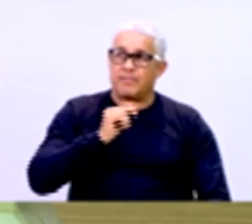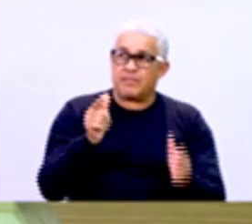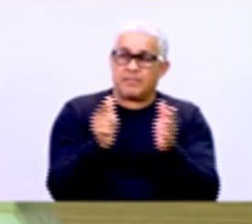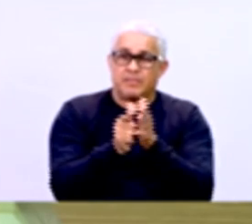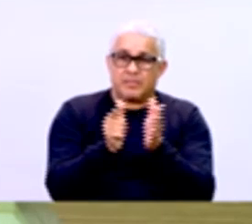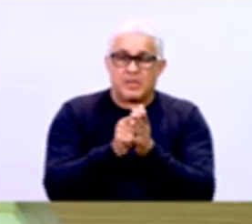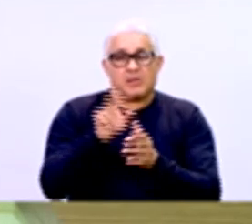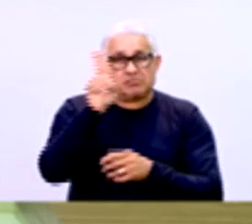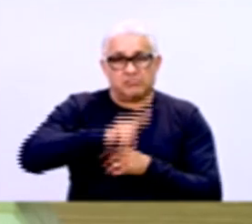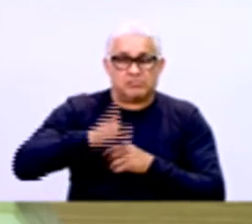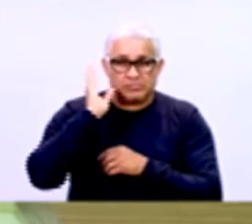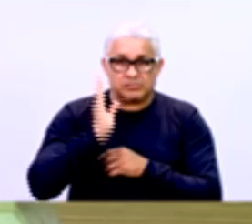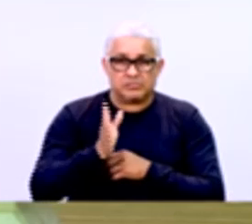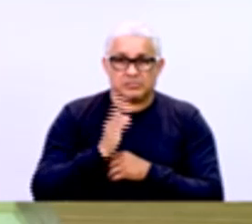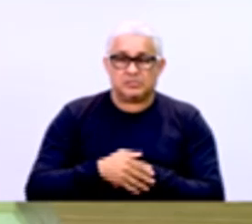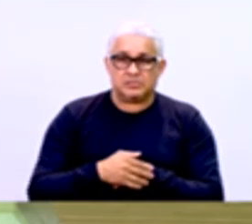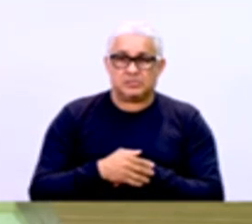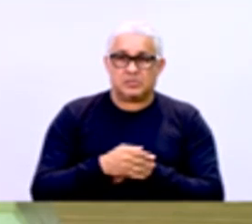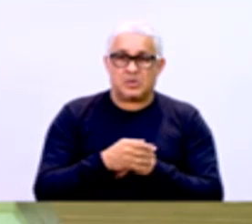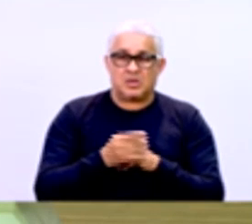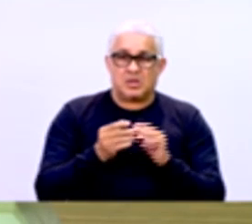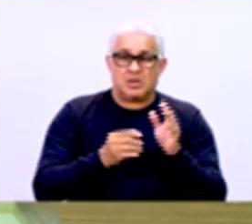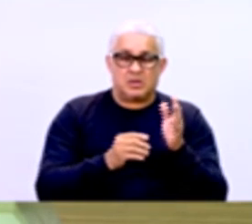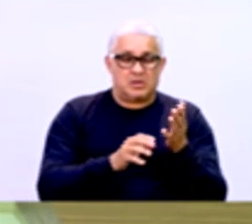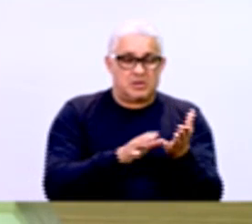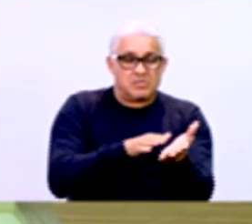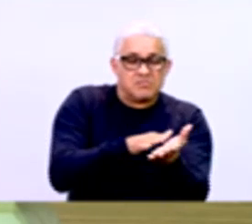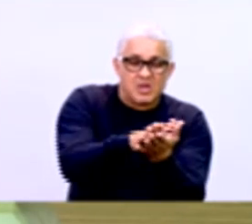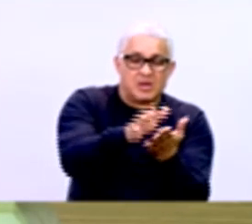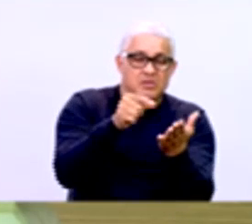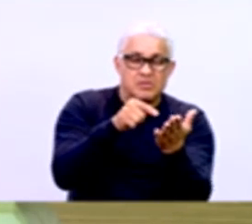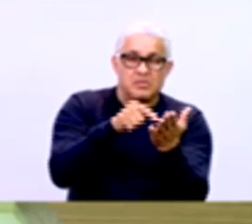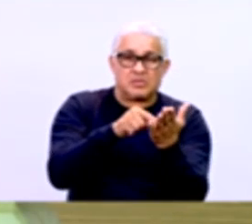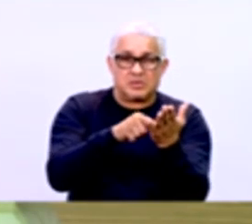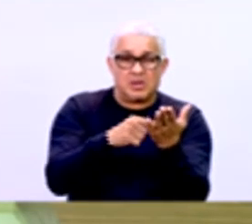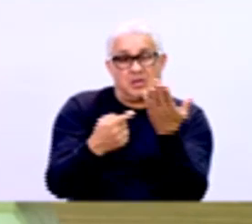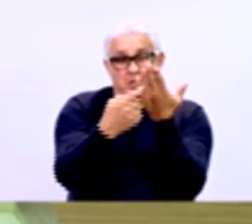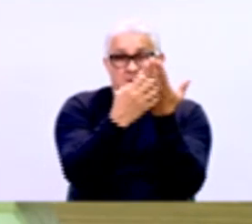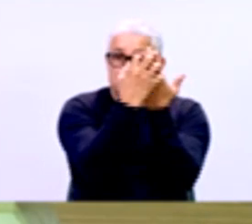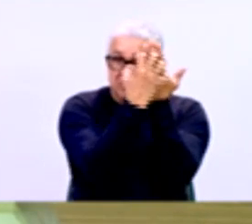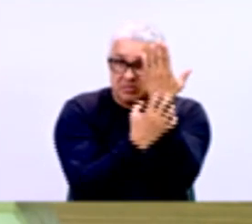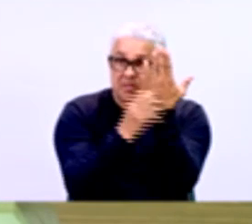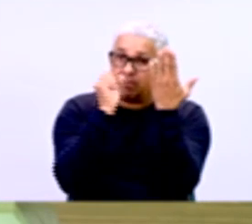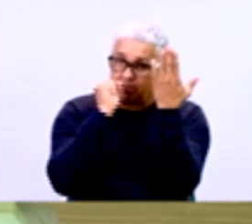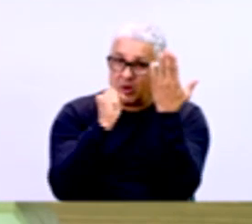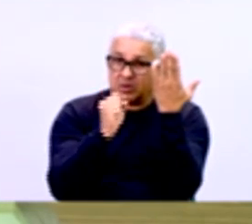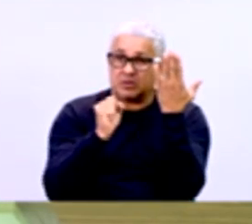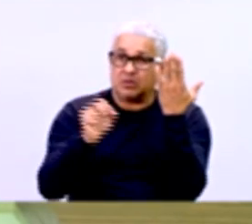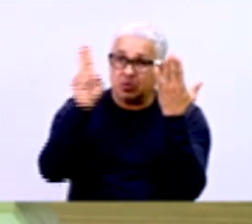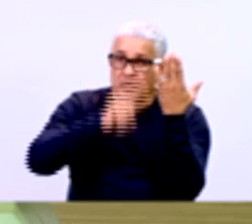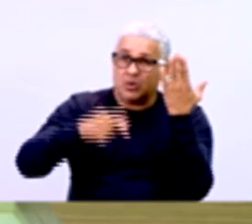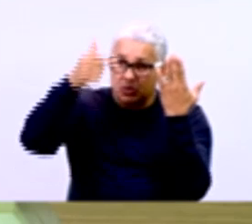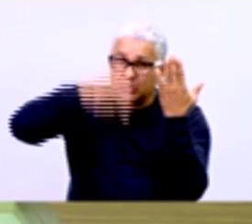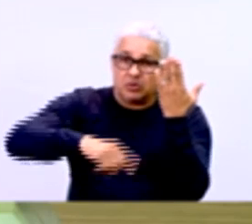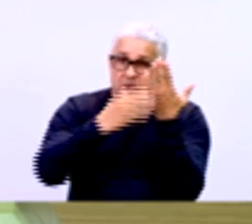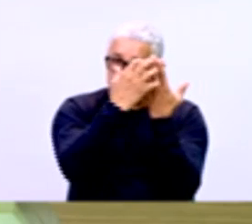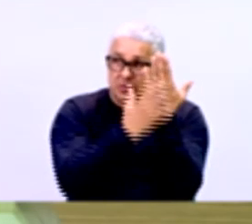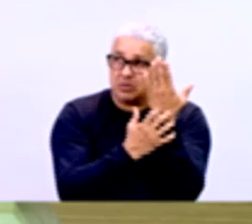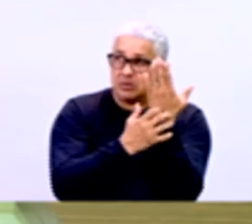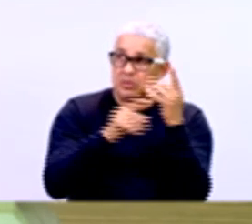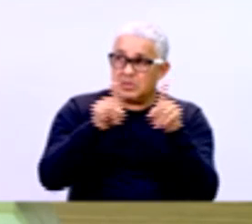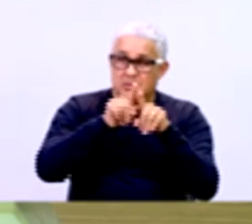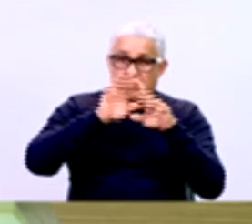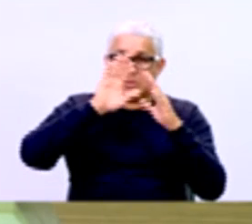foi utilizado em apenas um lado, ele pode ser reutilizado para um rascunho. Ou em escolas, ele pode